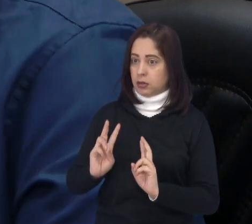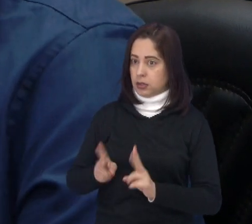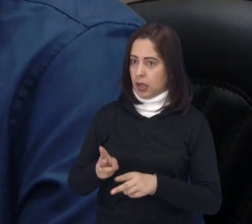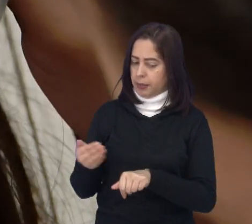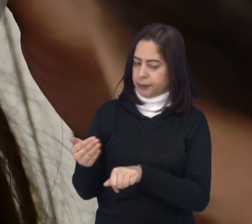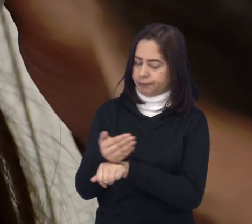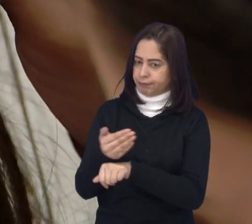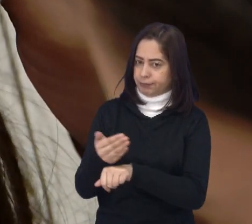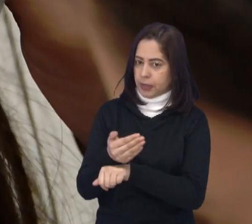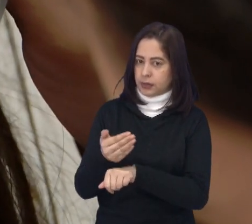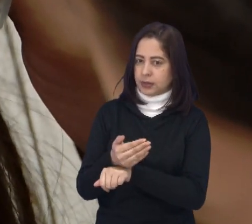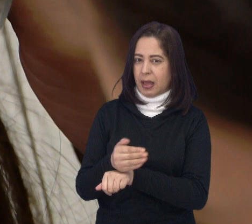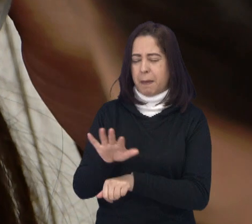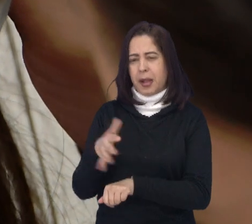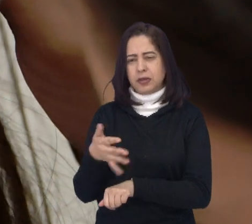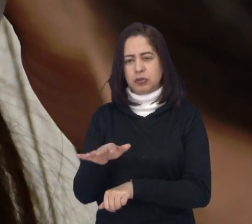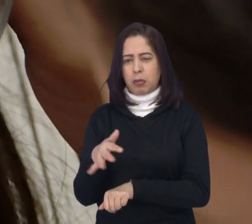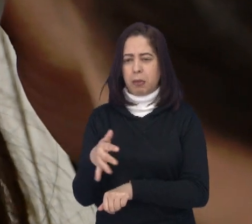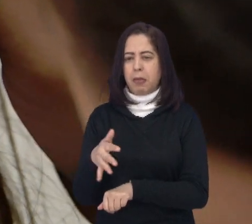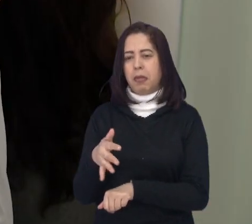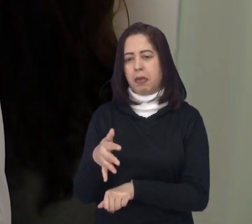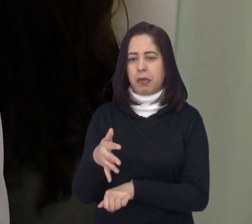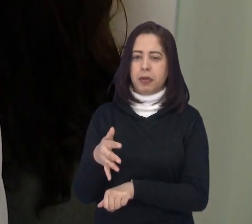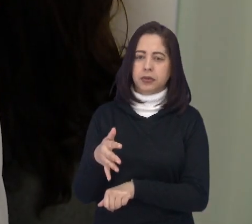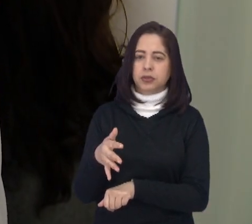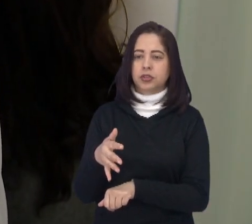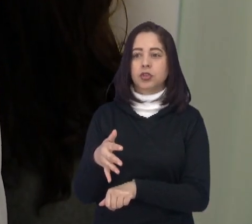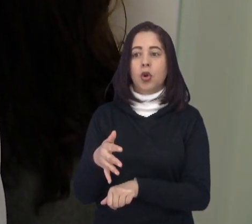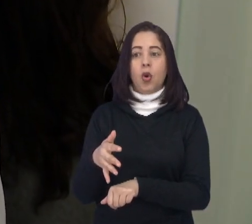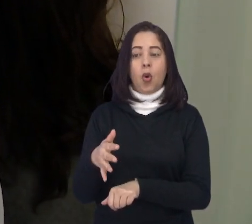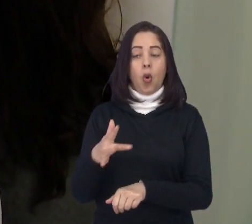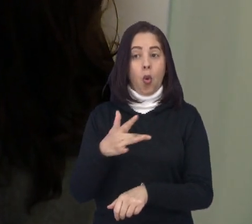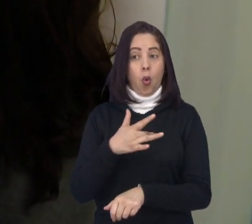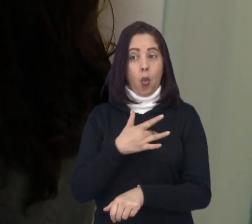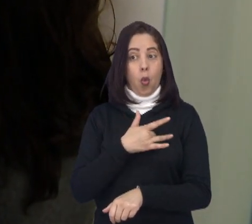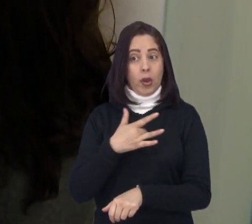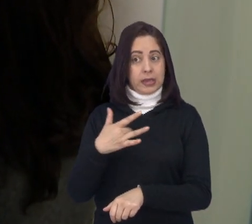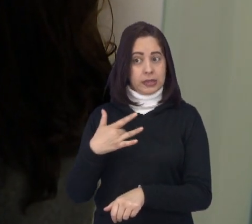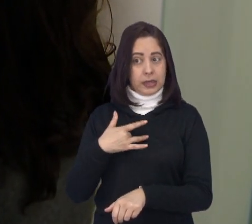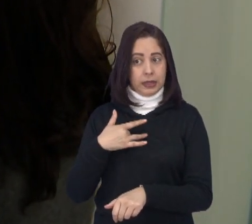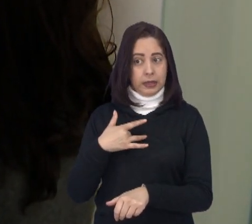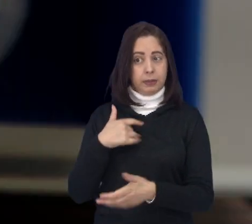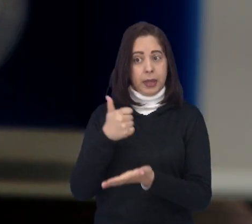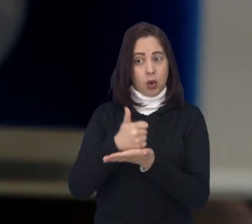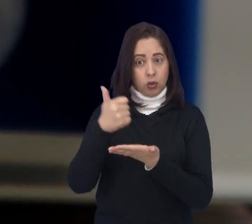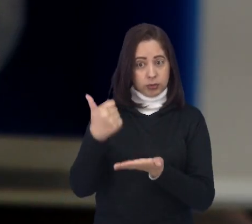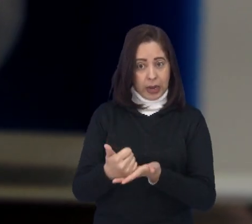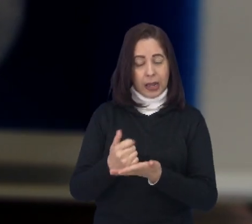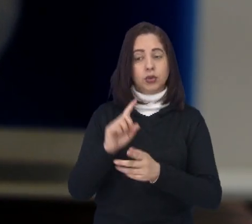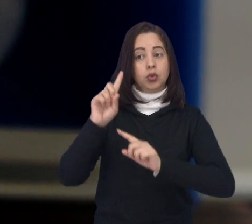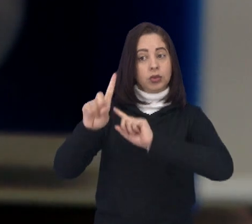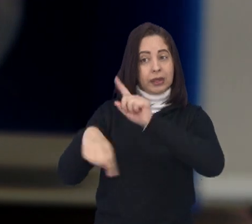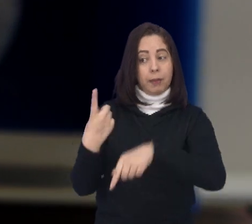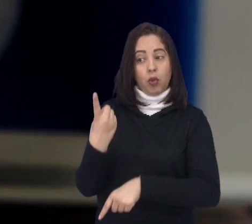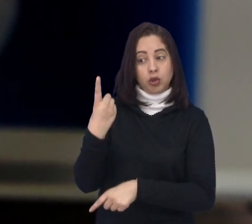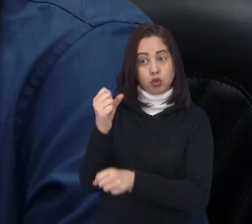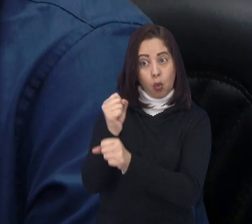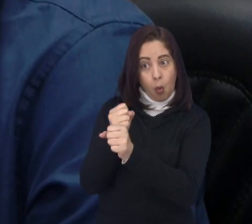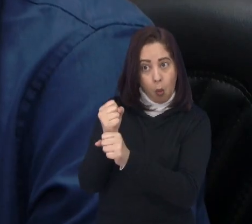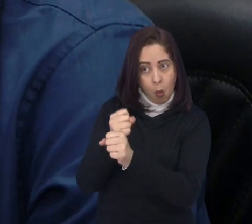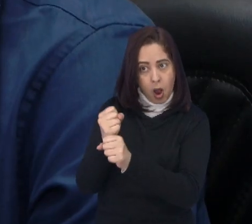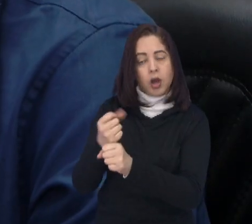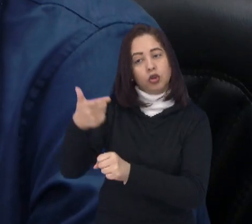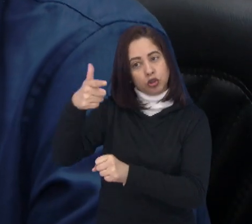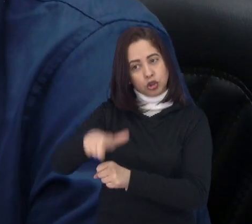fazer, normalmente um exame admissional, o exame periódico, que é normalmente anual, dependendo dos seus riscos, e também